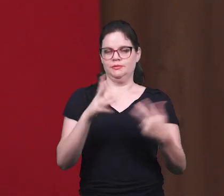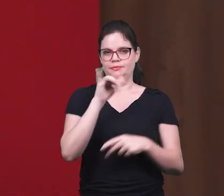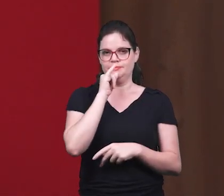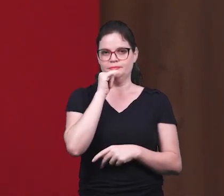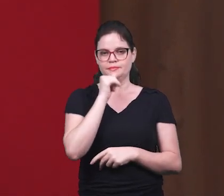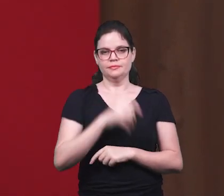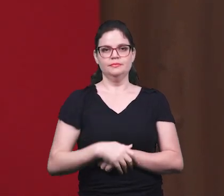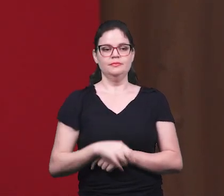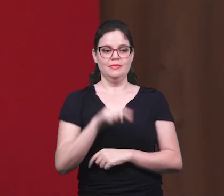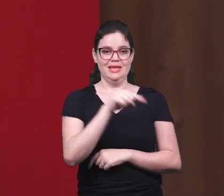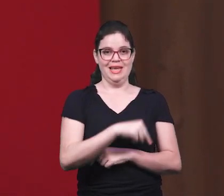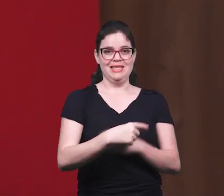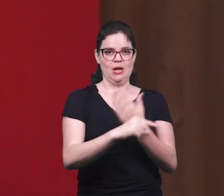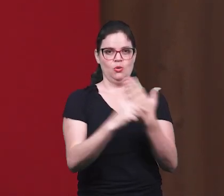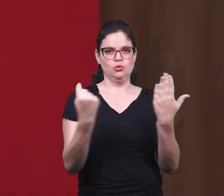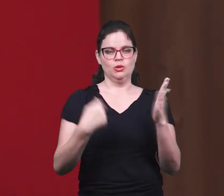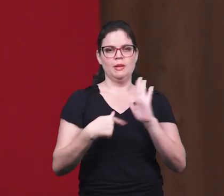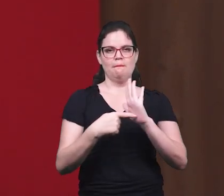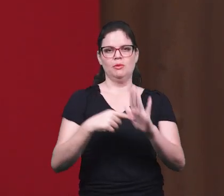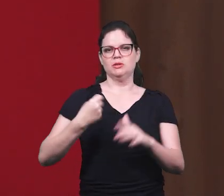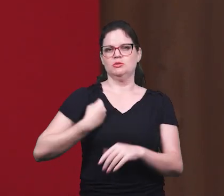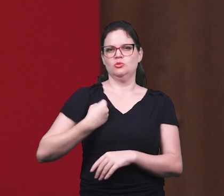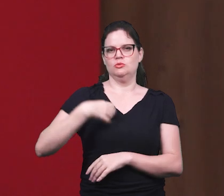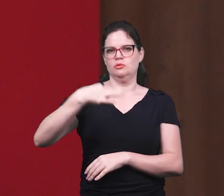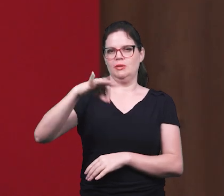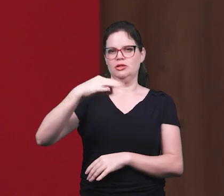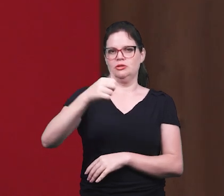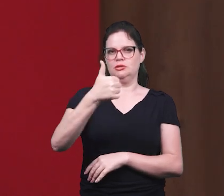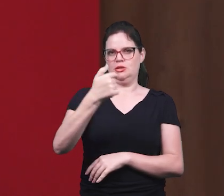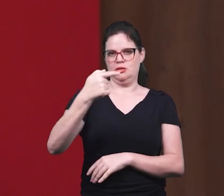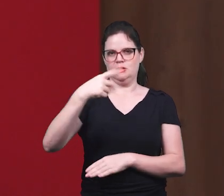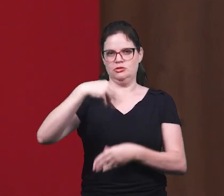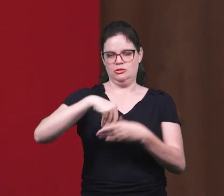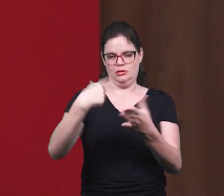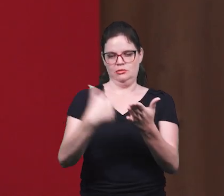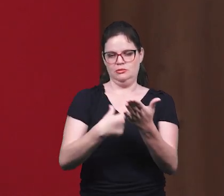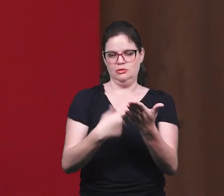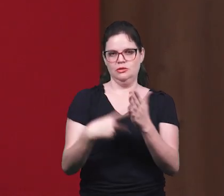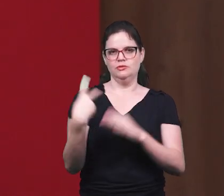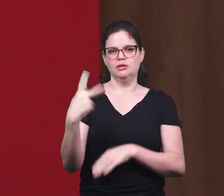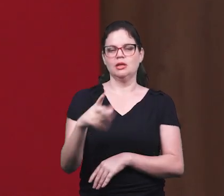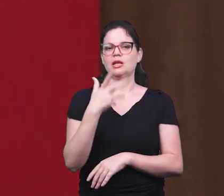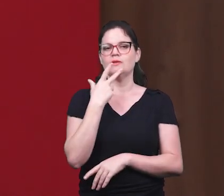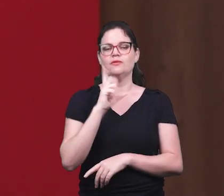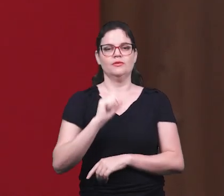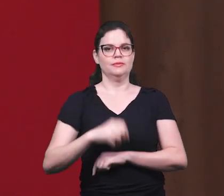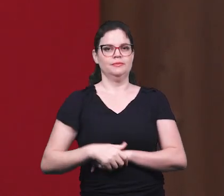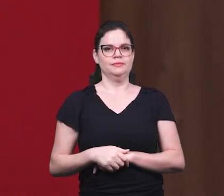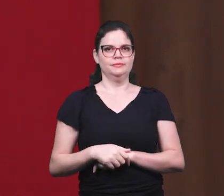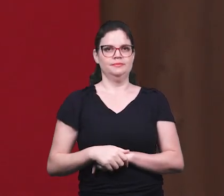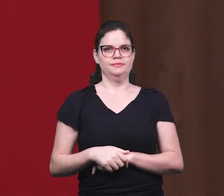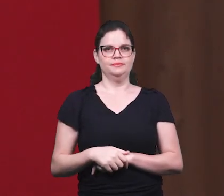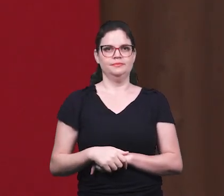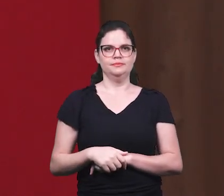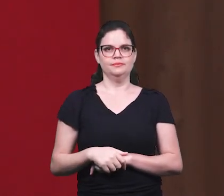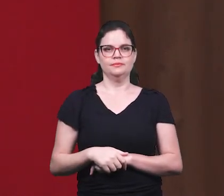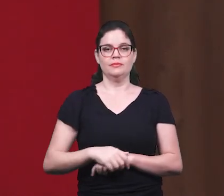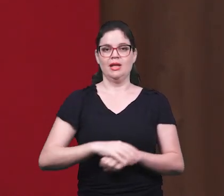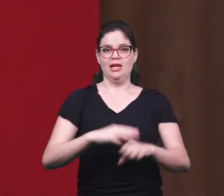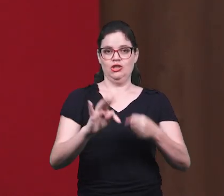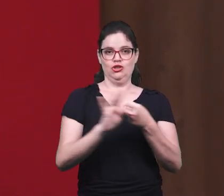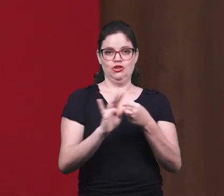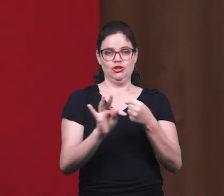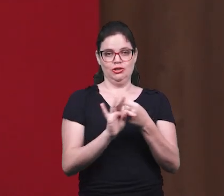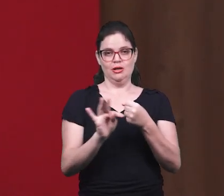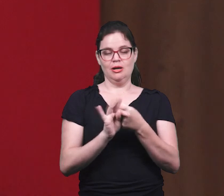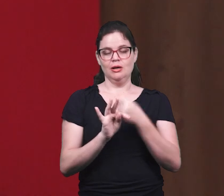fala lá do início, ele coloca aqui na página 17 que Tiago, lá o irmão